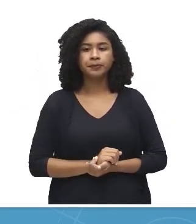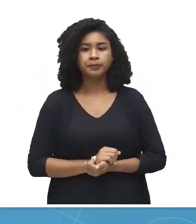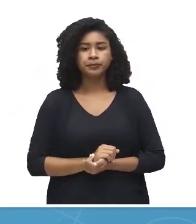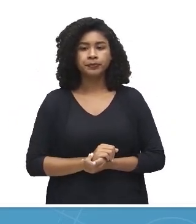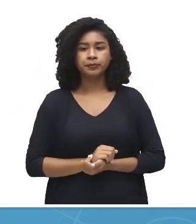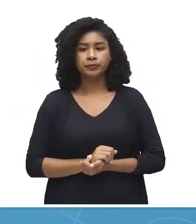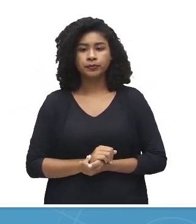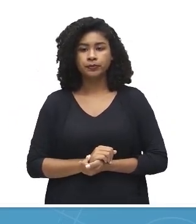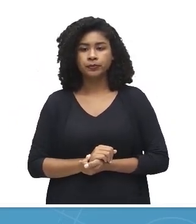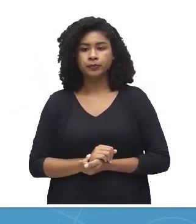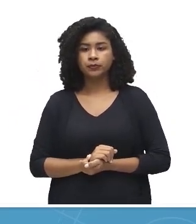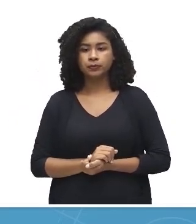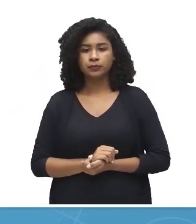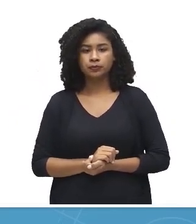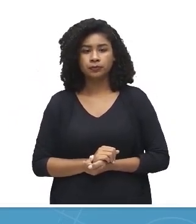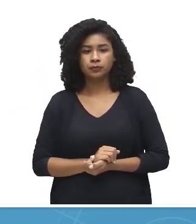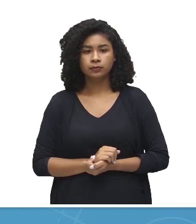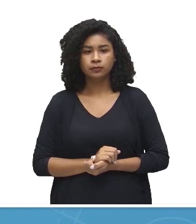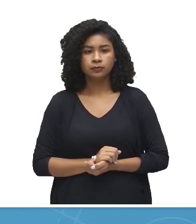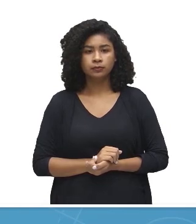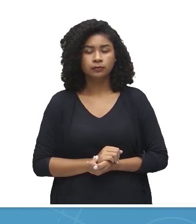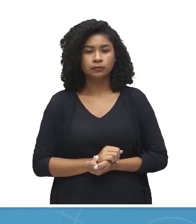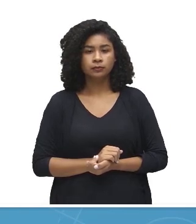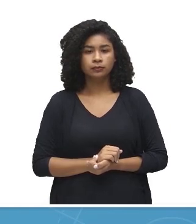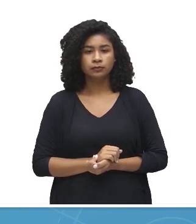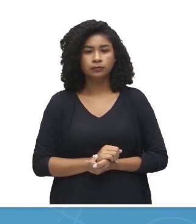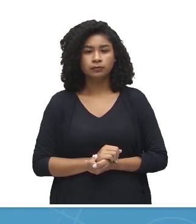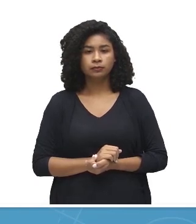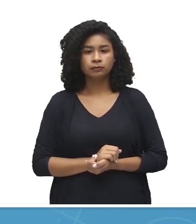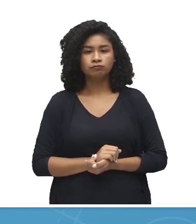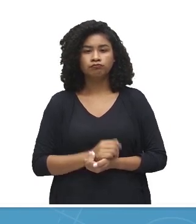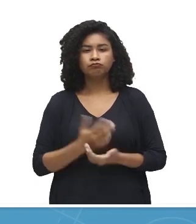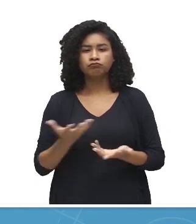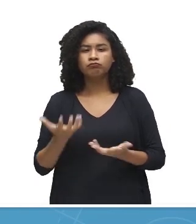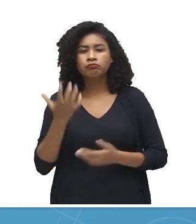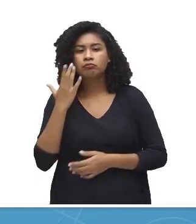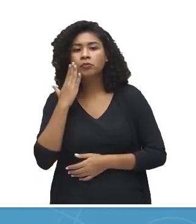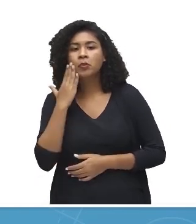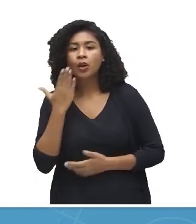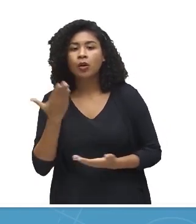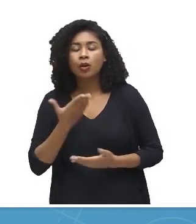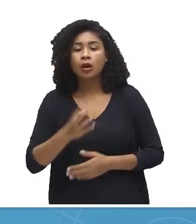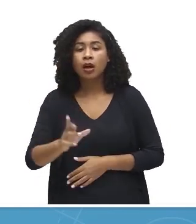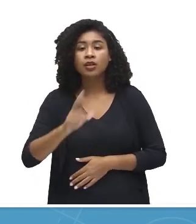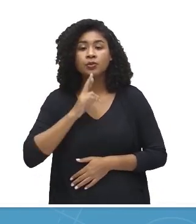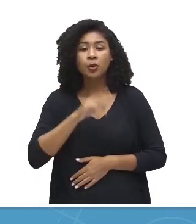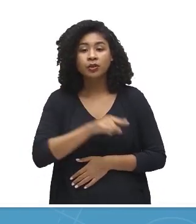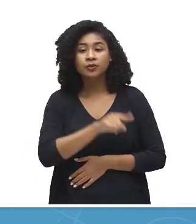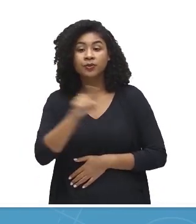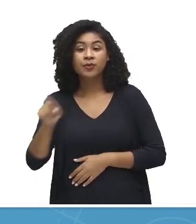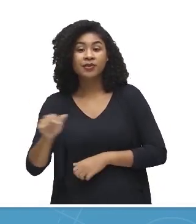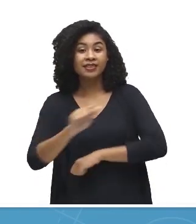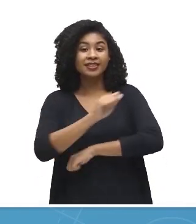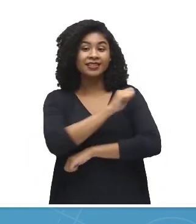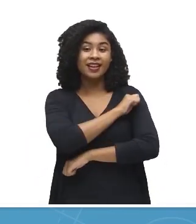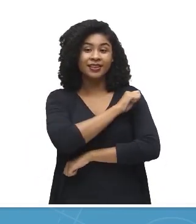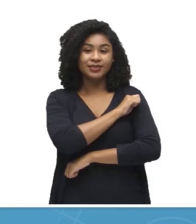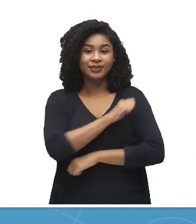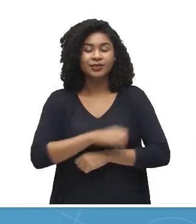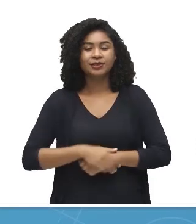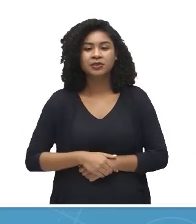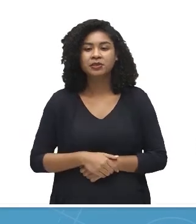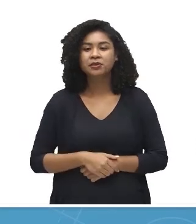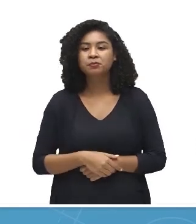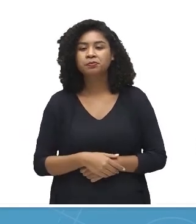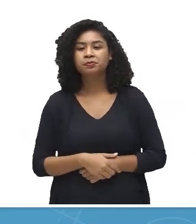nervoso. E aí, então, a gente vai ver quais são as nossas respostas dos nossos alunos, né? Que eles colocaram